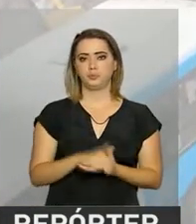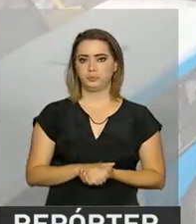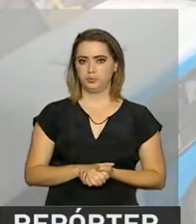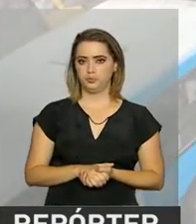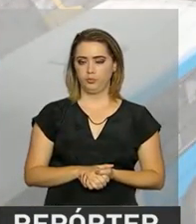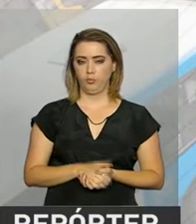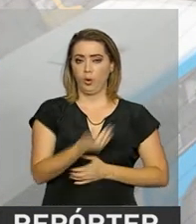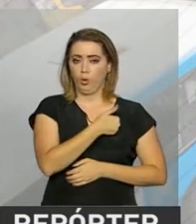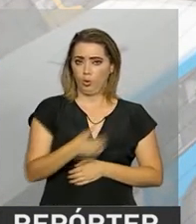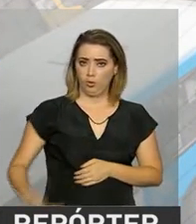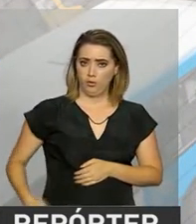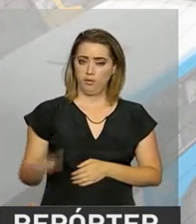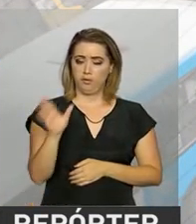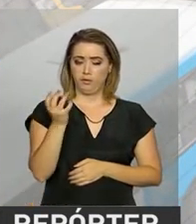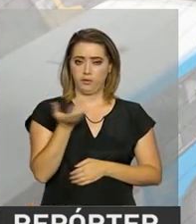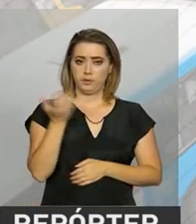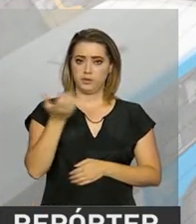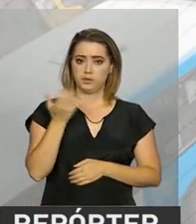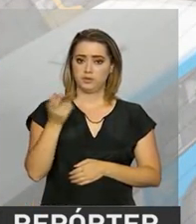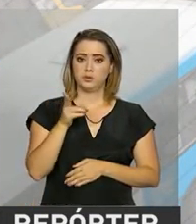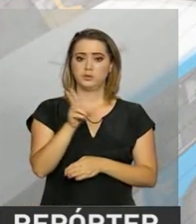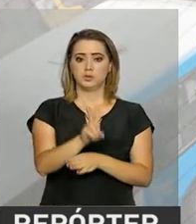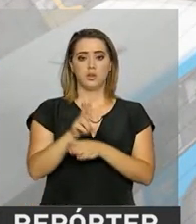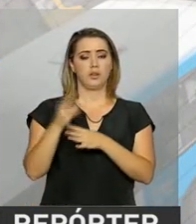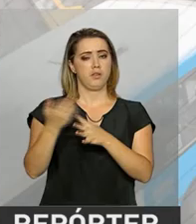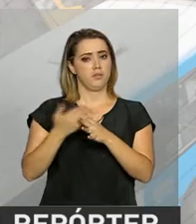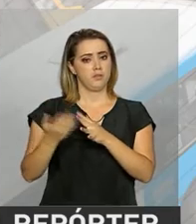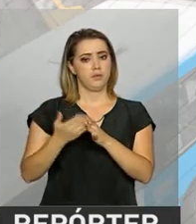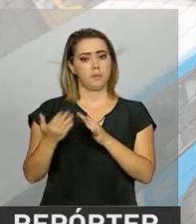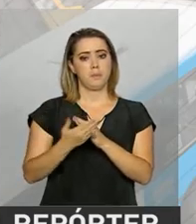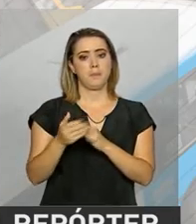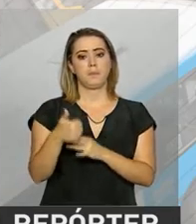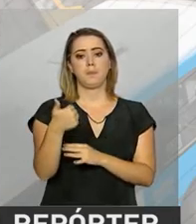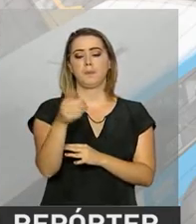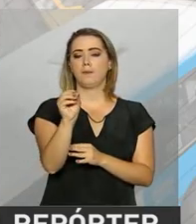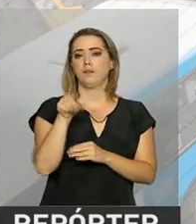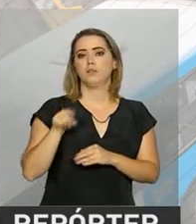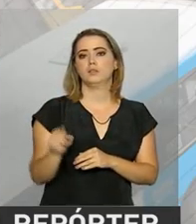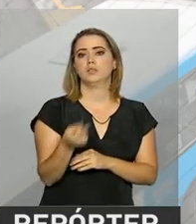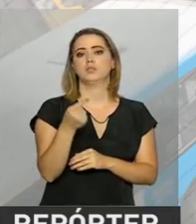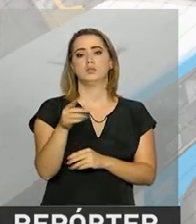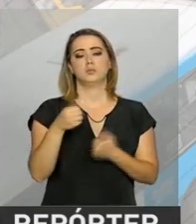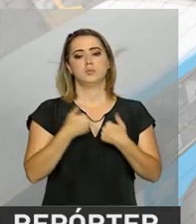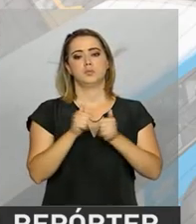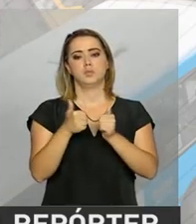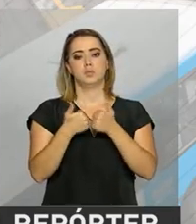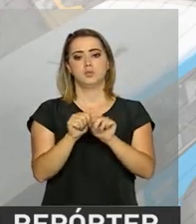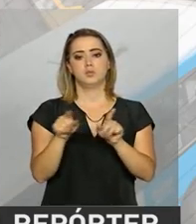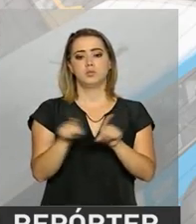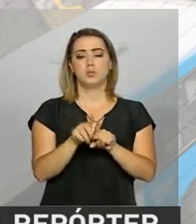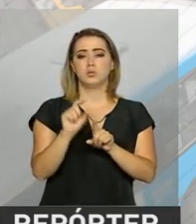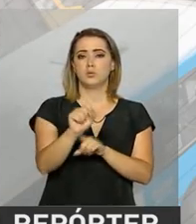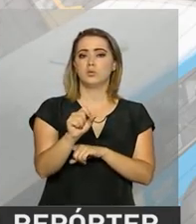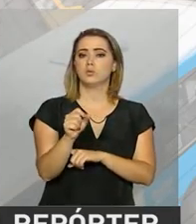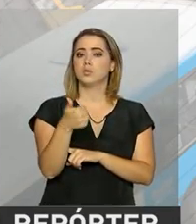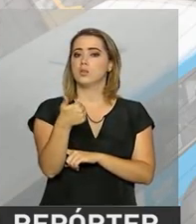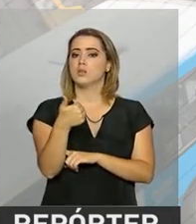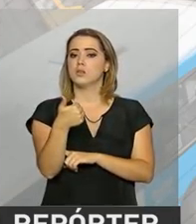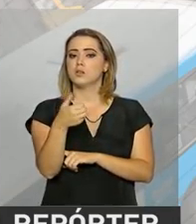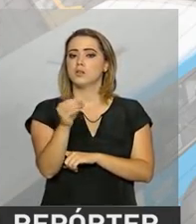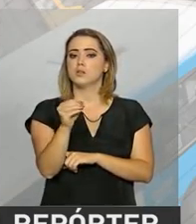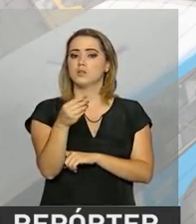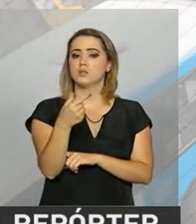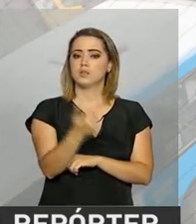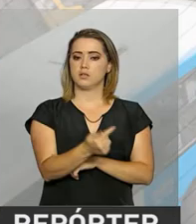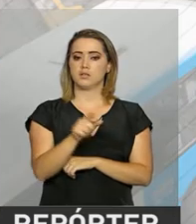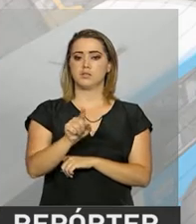mil ônibus, quase 10% da frota de veículos em circulação no país. Ao todo, cerca de 107 mil coletivos